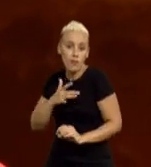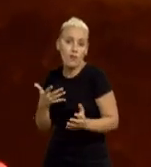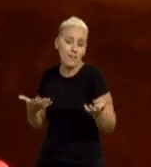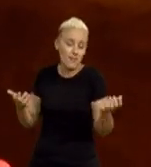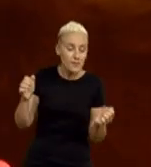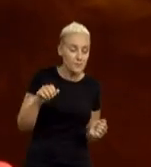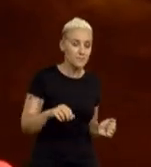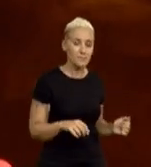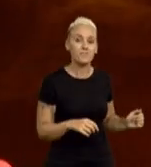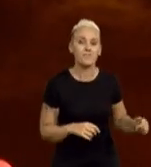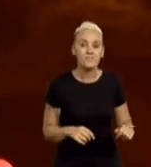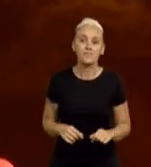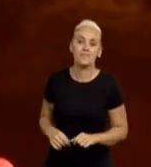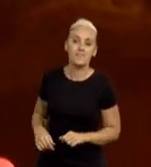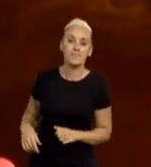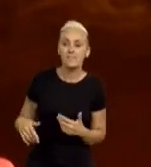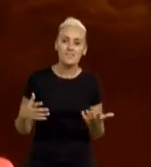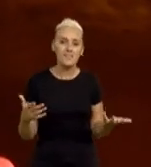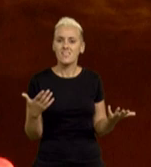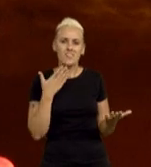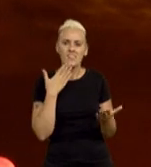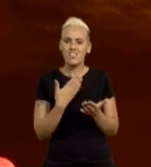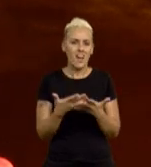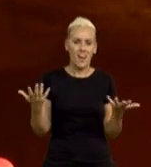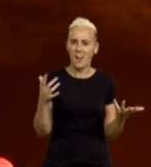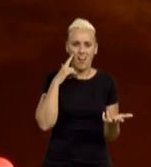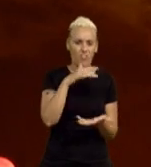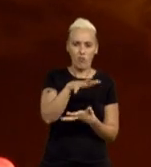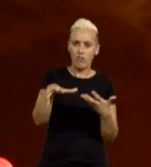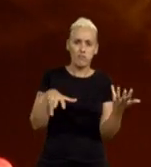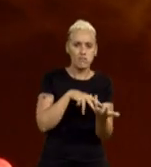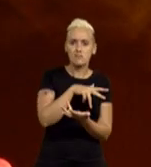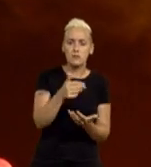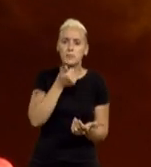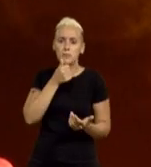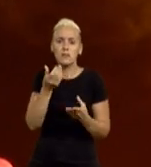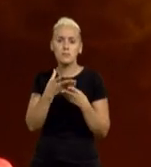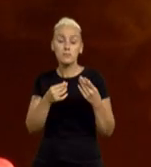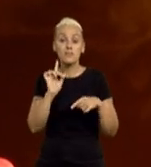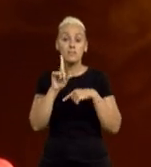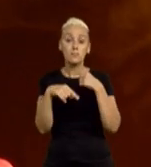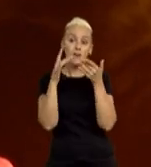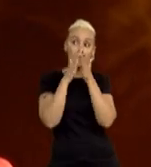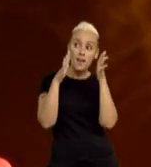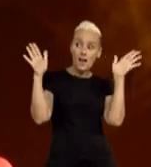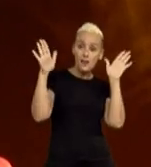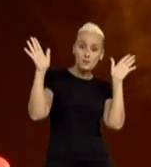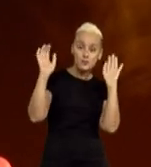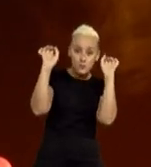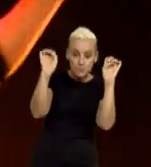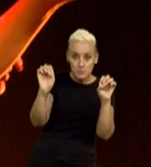state. What a mess to contemplate. But then an angel turned the radio